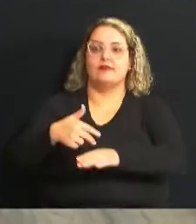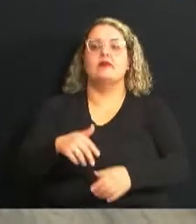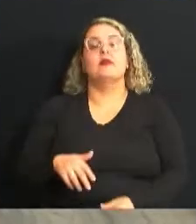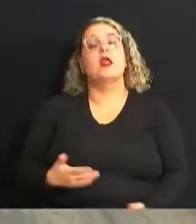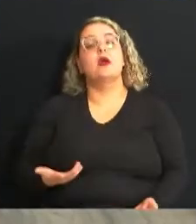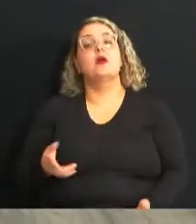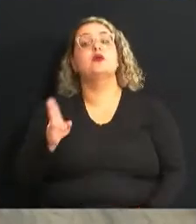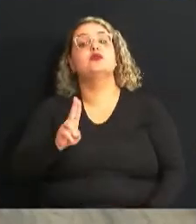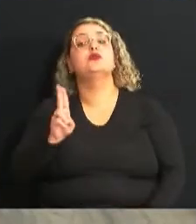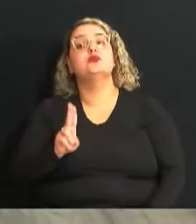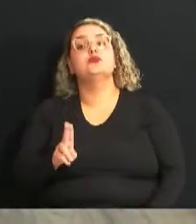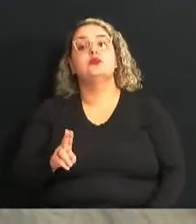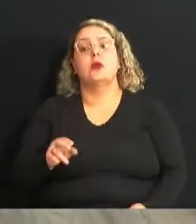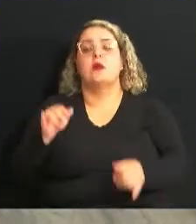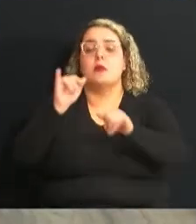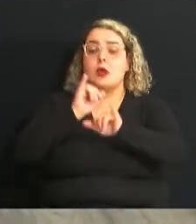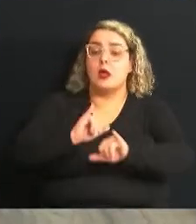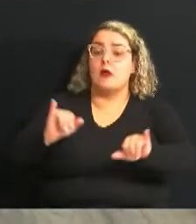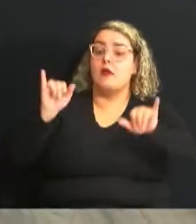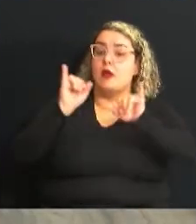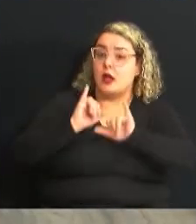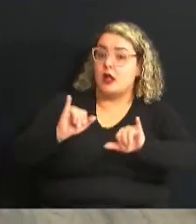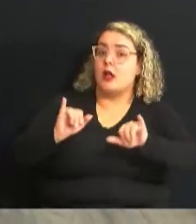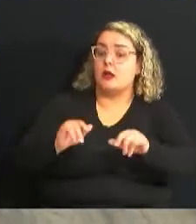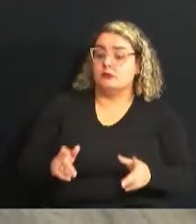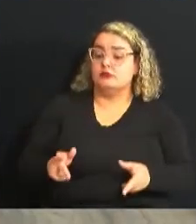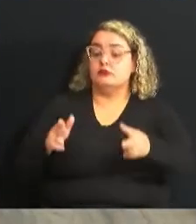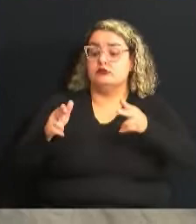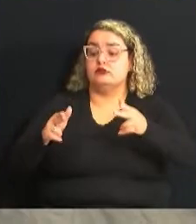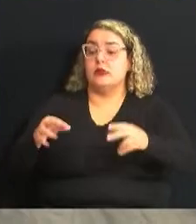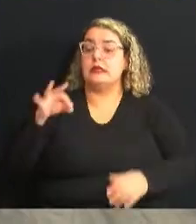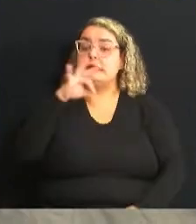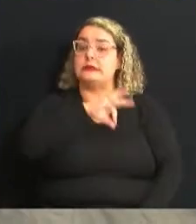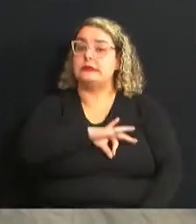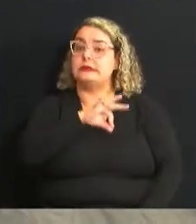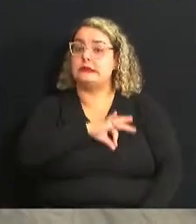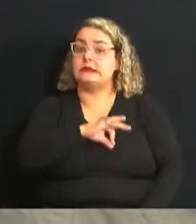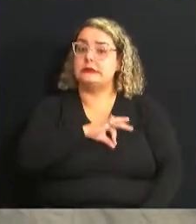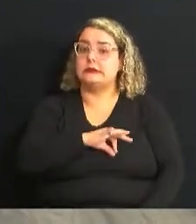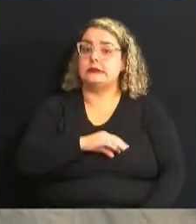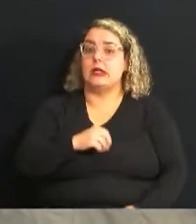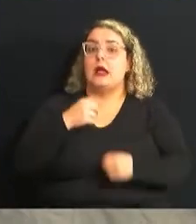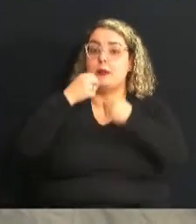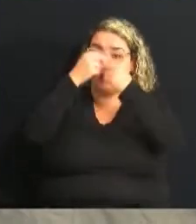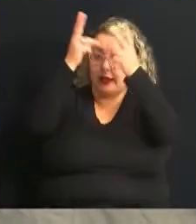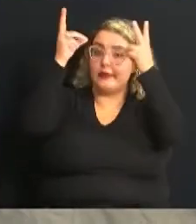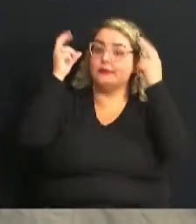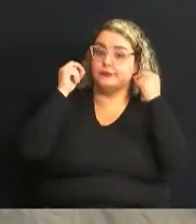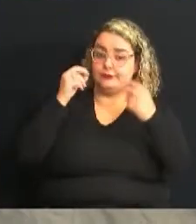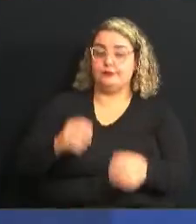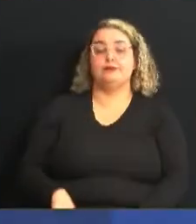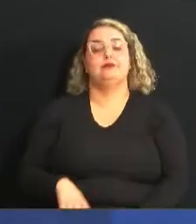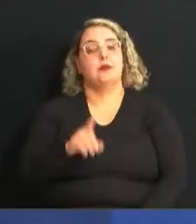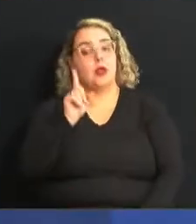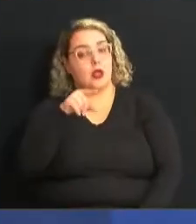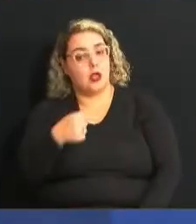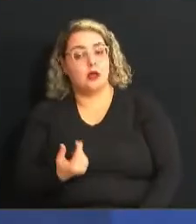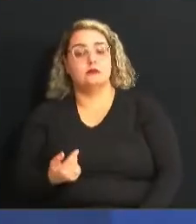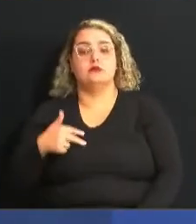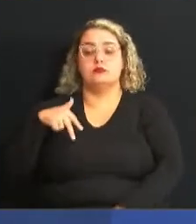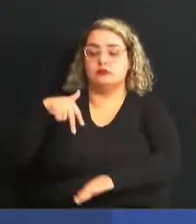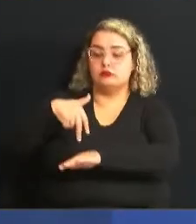para repercutir a suspensão no piso salarial para a enfermagem. Alguns parlamentares